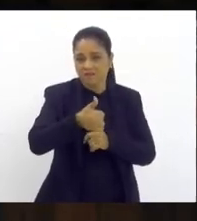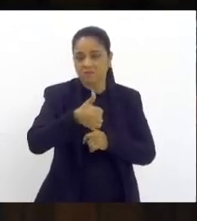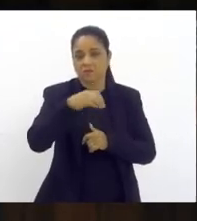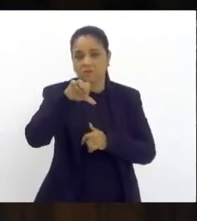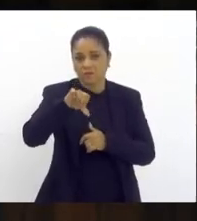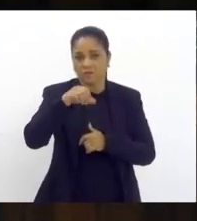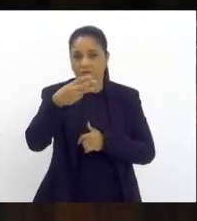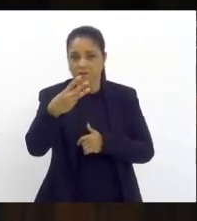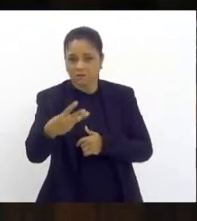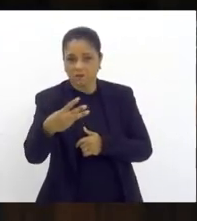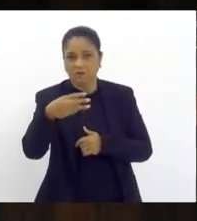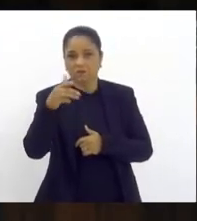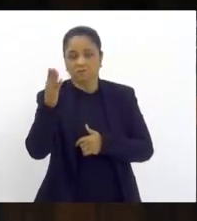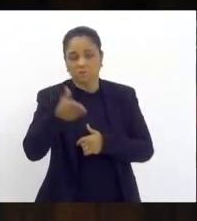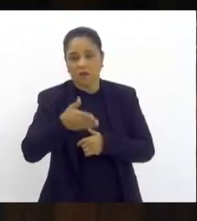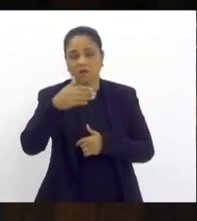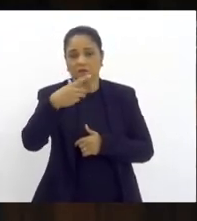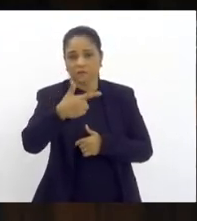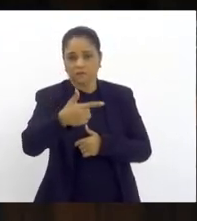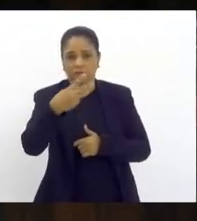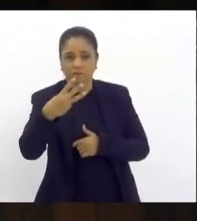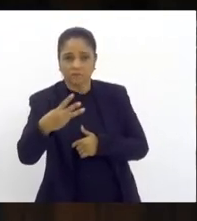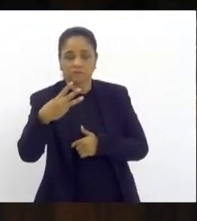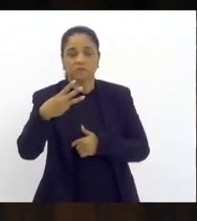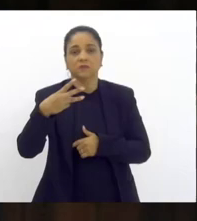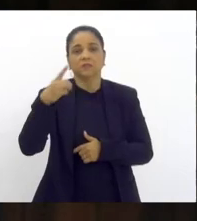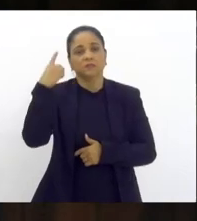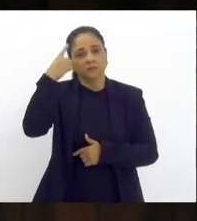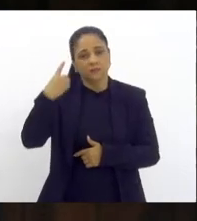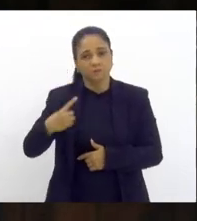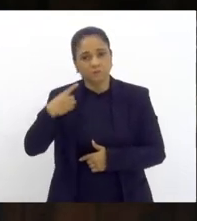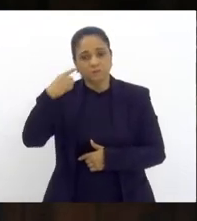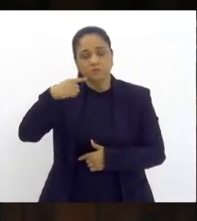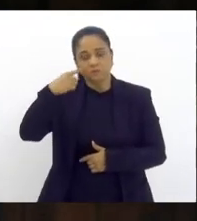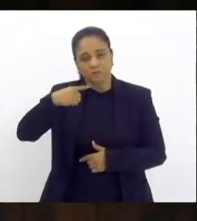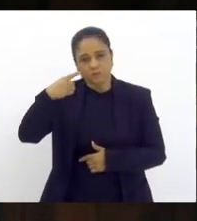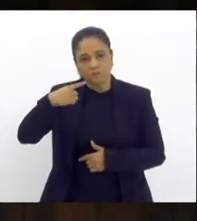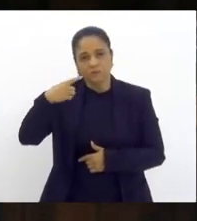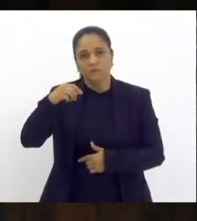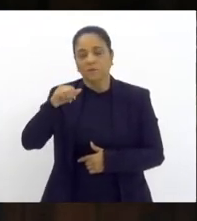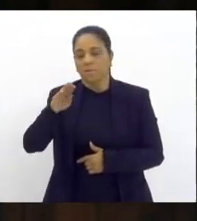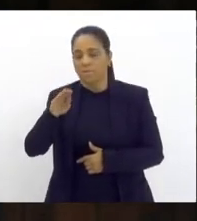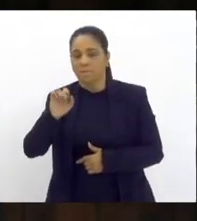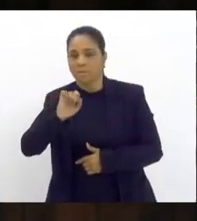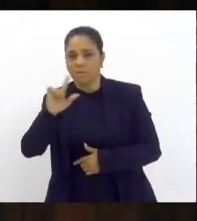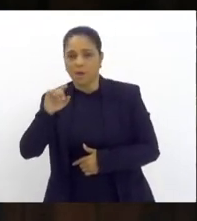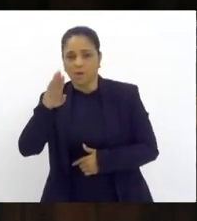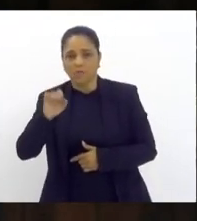de 2023, de autoria da deputada Dani Balbi, que altera a lei número